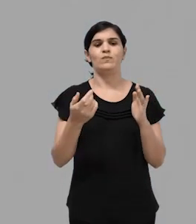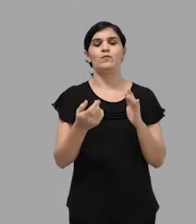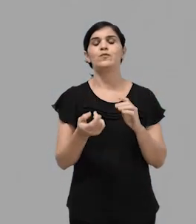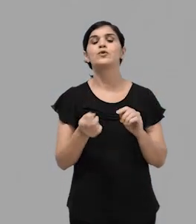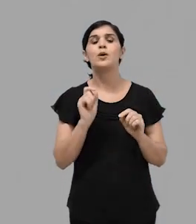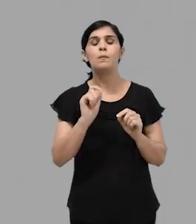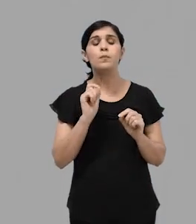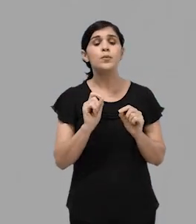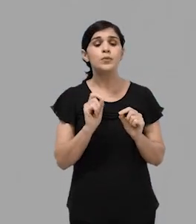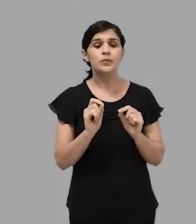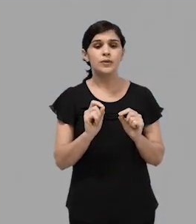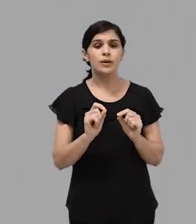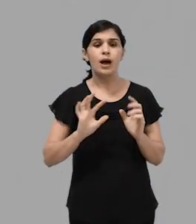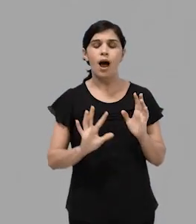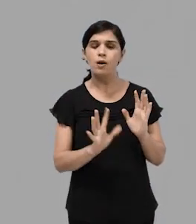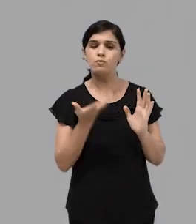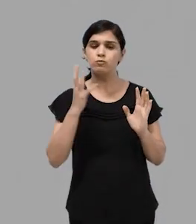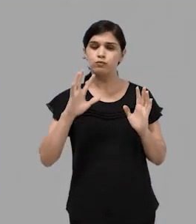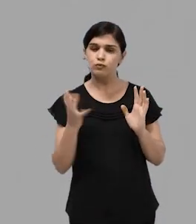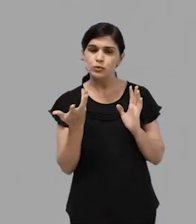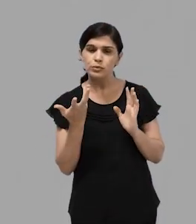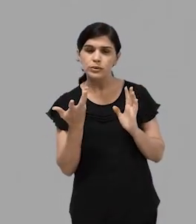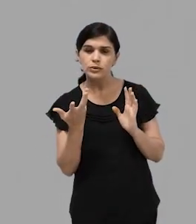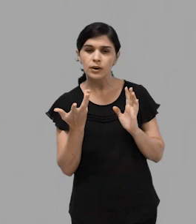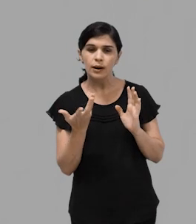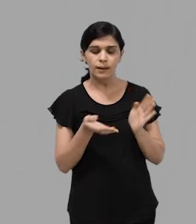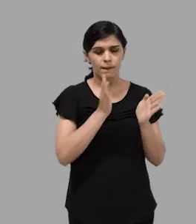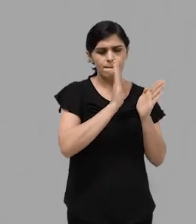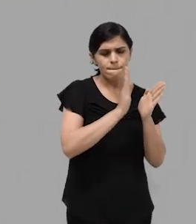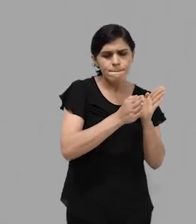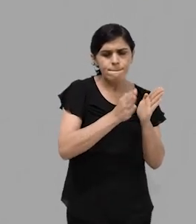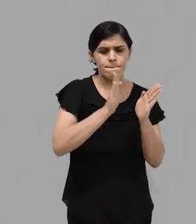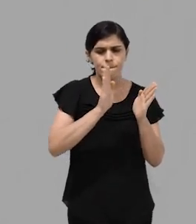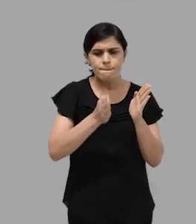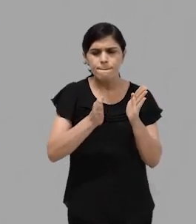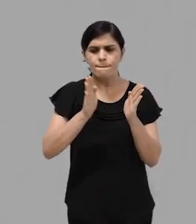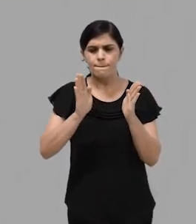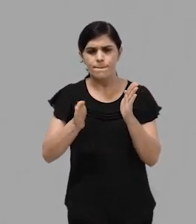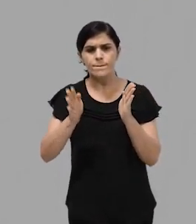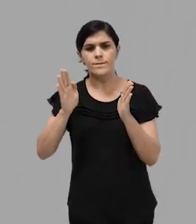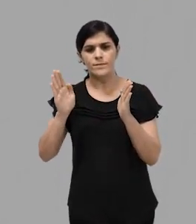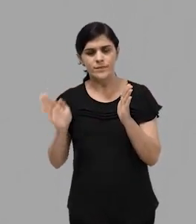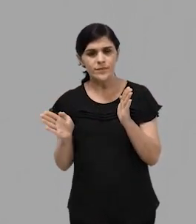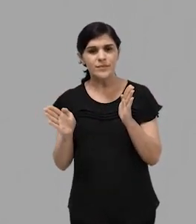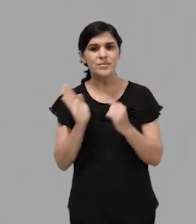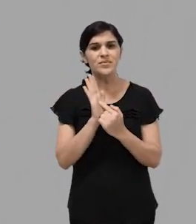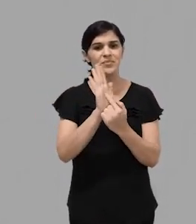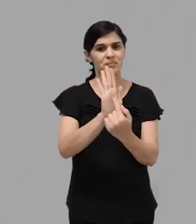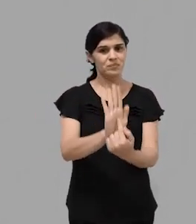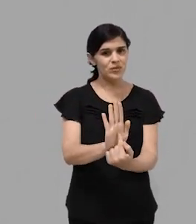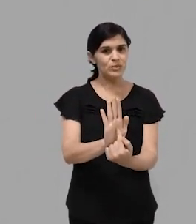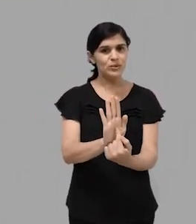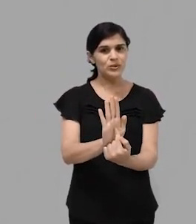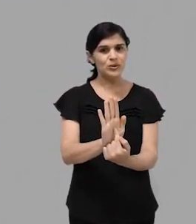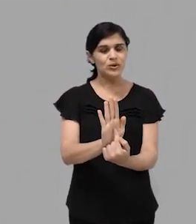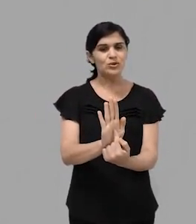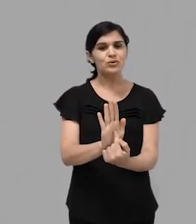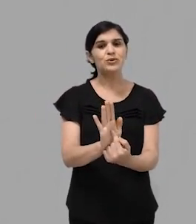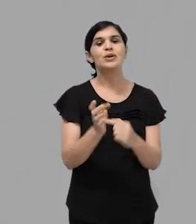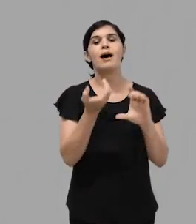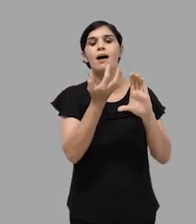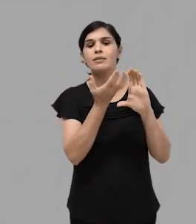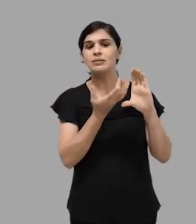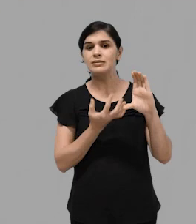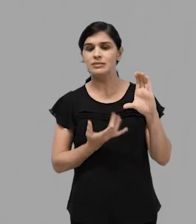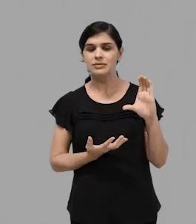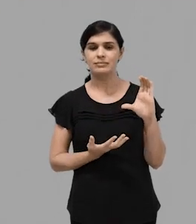intervalo de número atômico, nós vamos ter a repetição dessas propriedades. Bom, nós vamos trabalhar com vocês